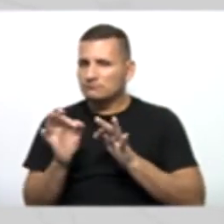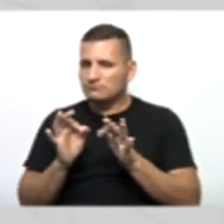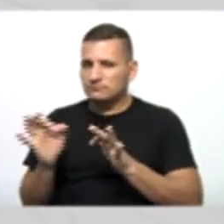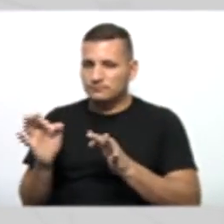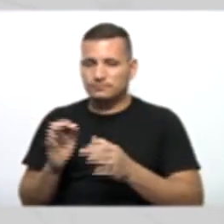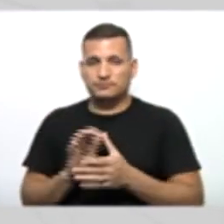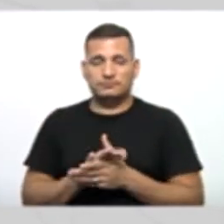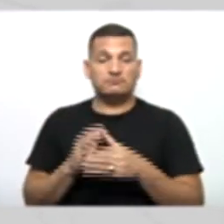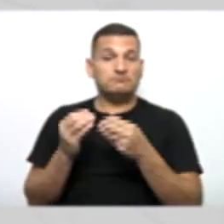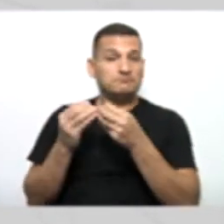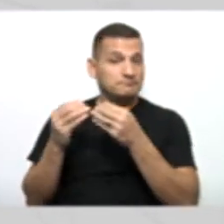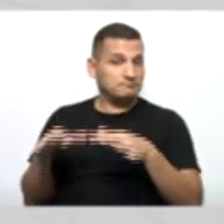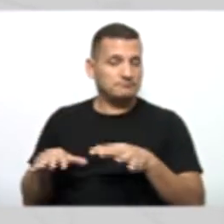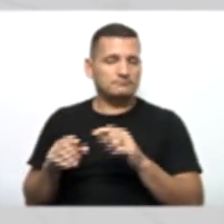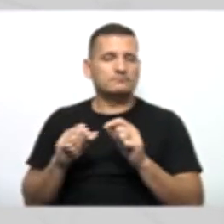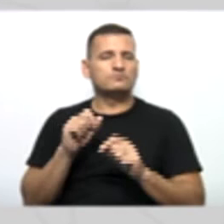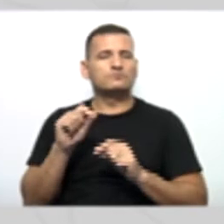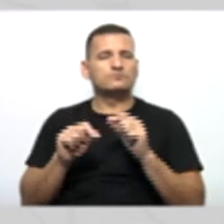pode causar